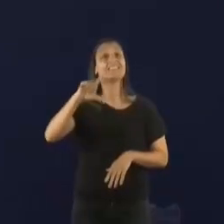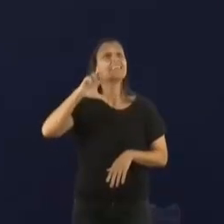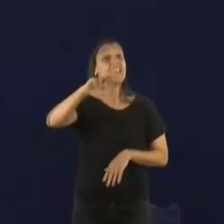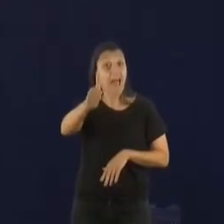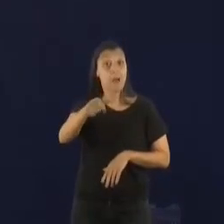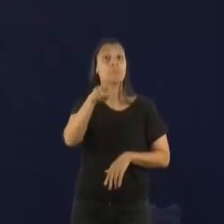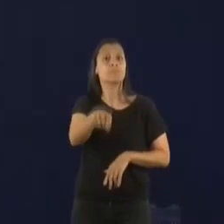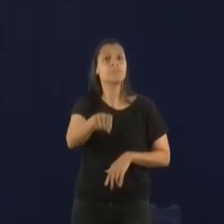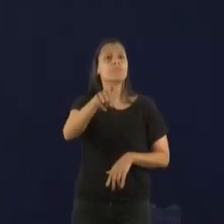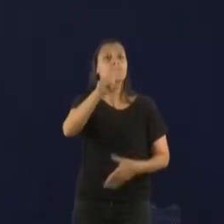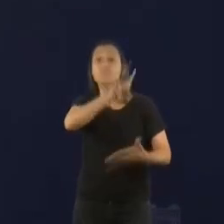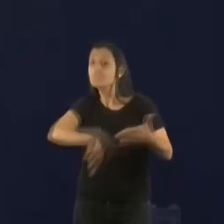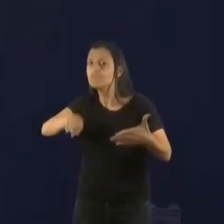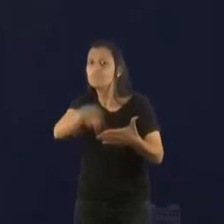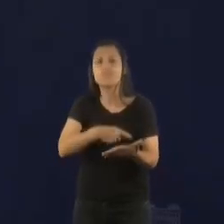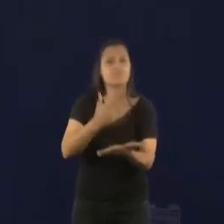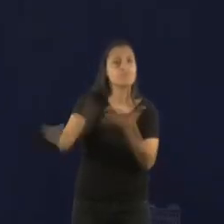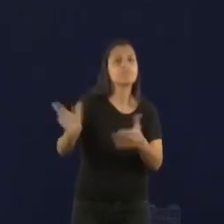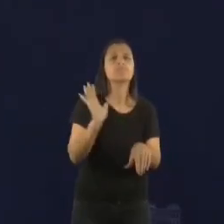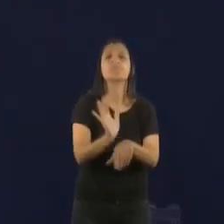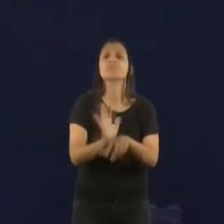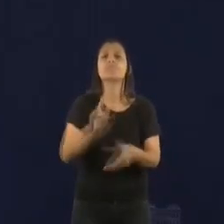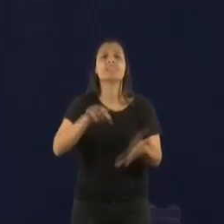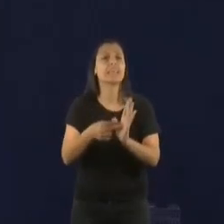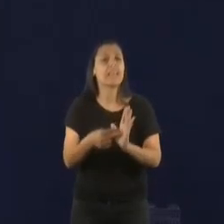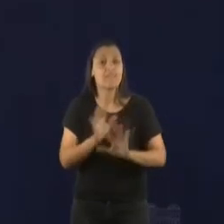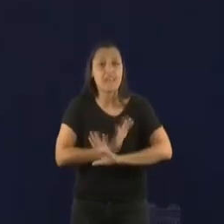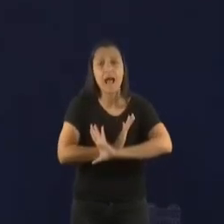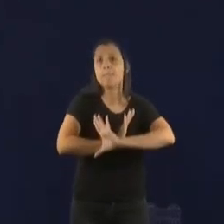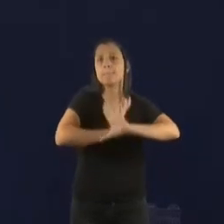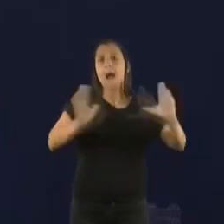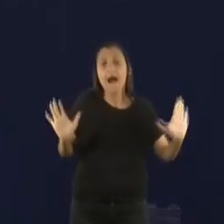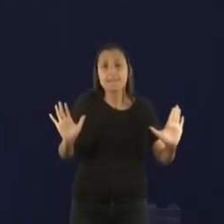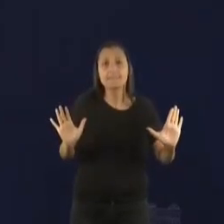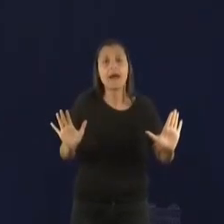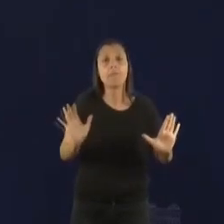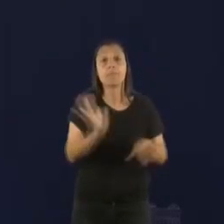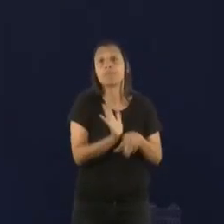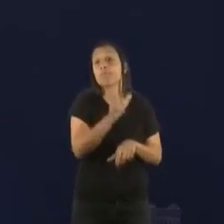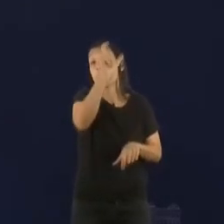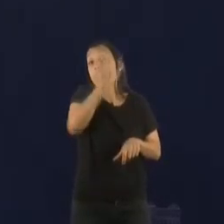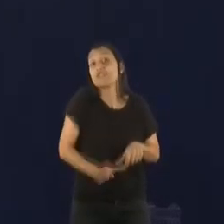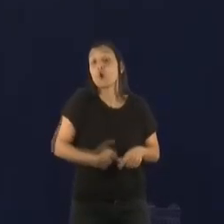cono se termina burrata funciar